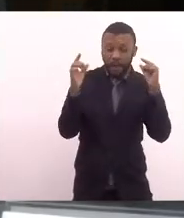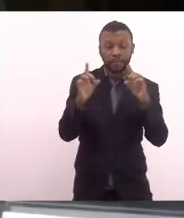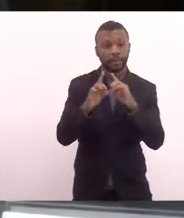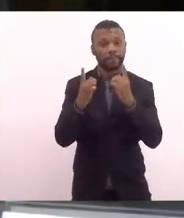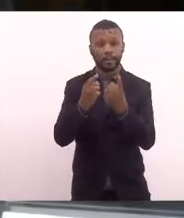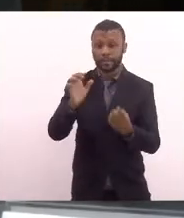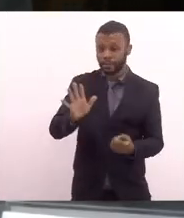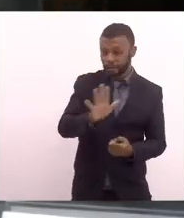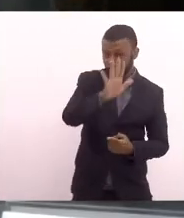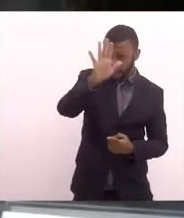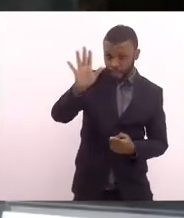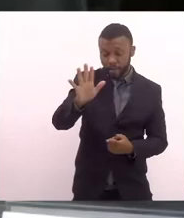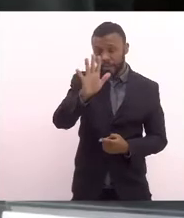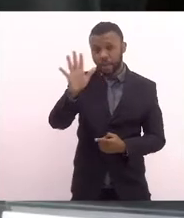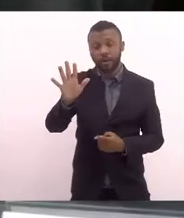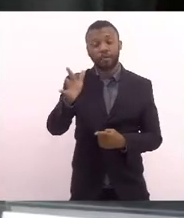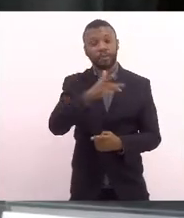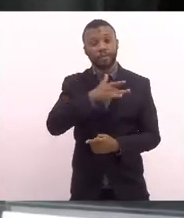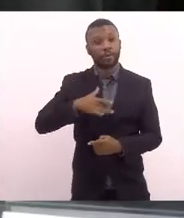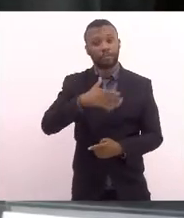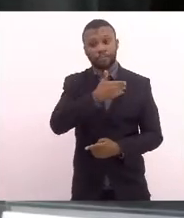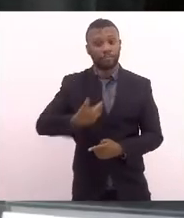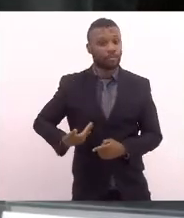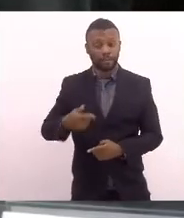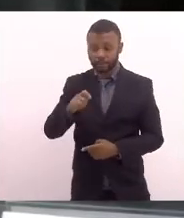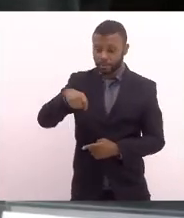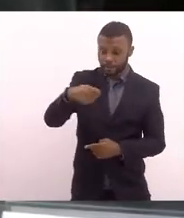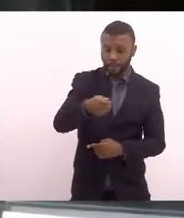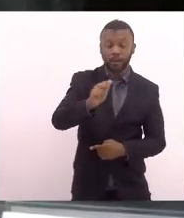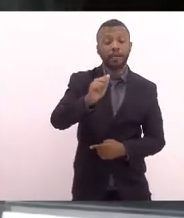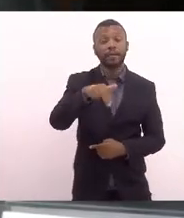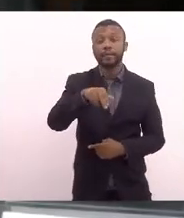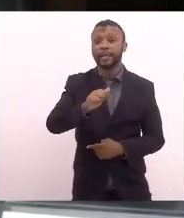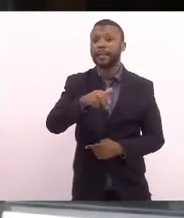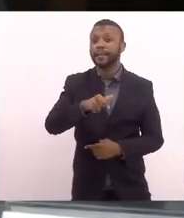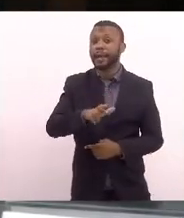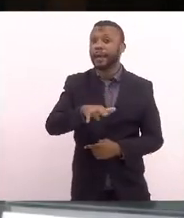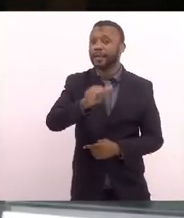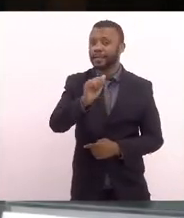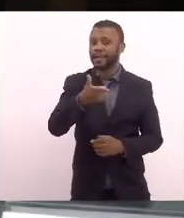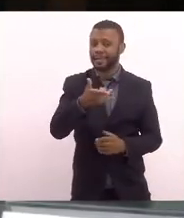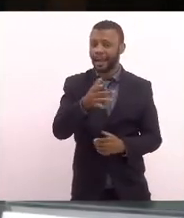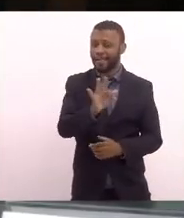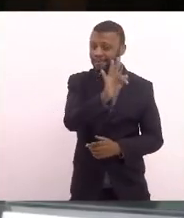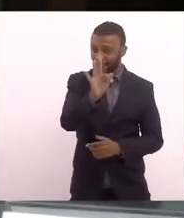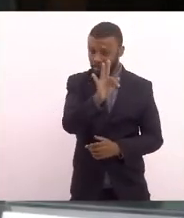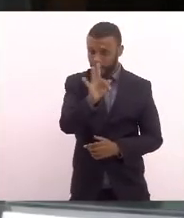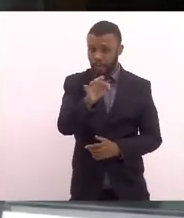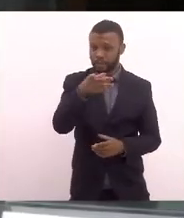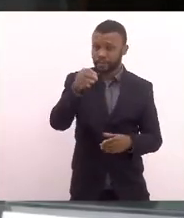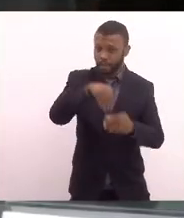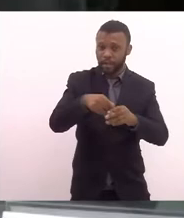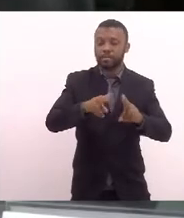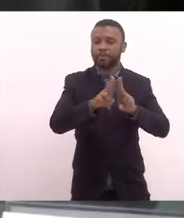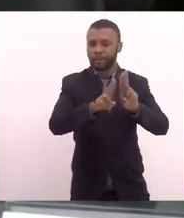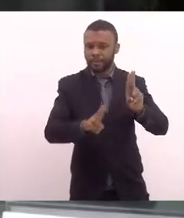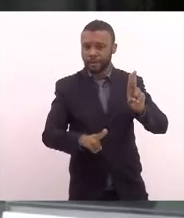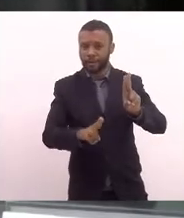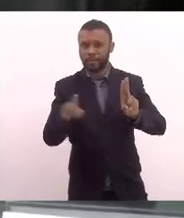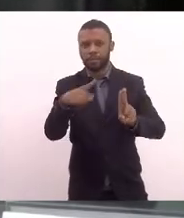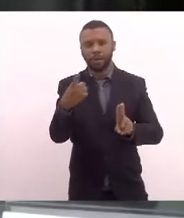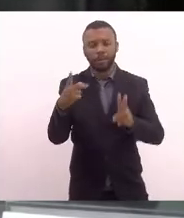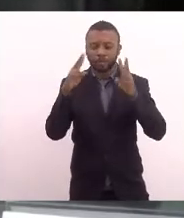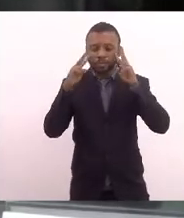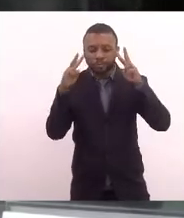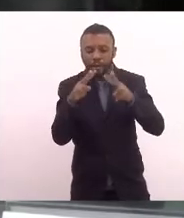conhecido como Escola de Enfermagem Ana Nery, e que nos deu esses alicerces para que nós pudéssemos estar aqui, vivos, com algumas